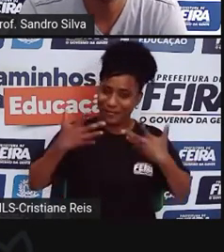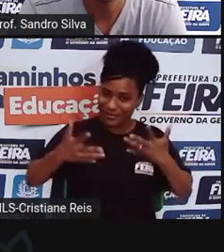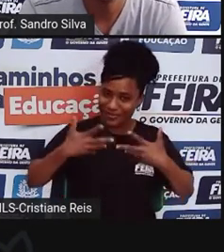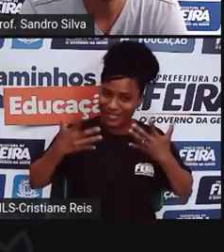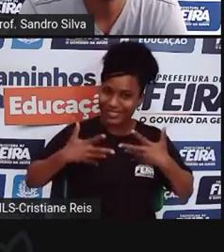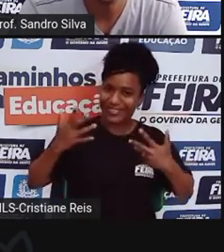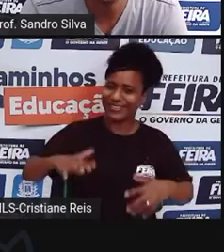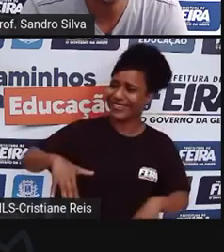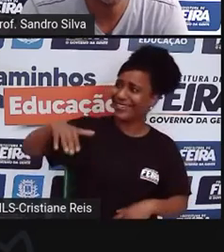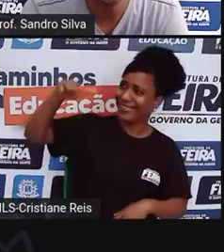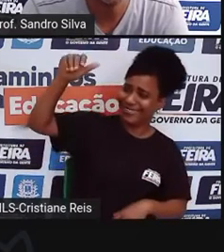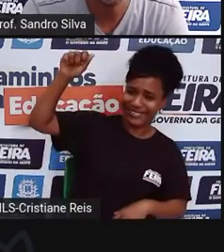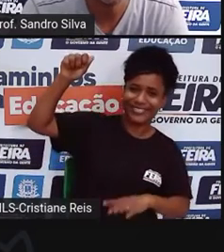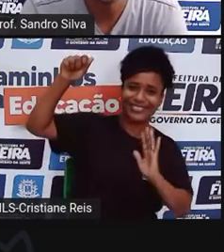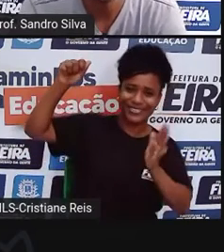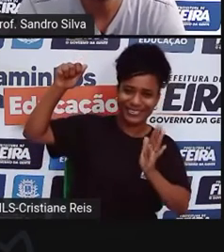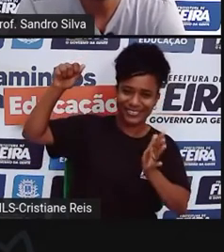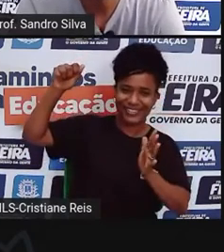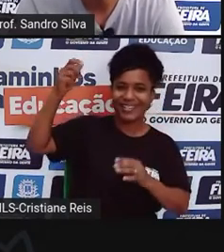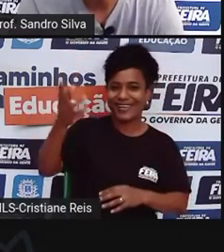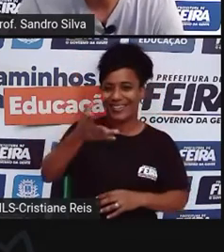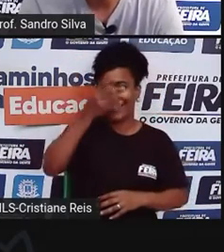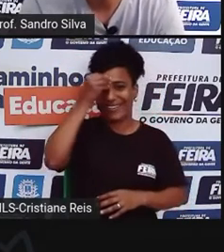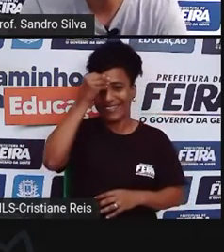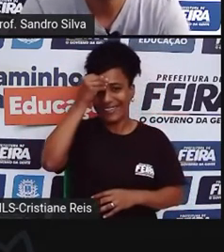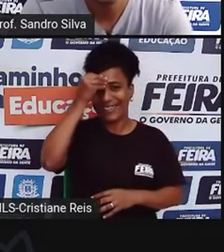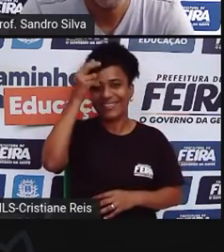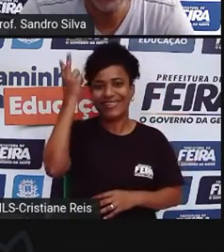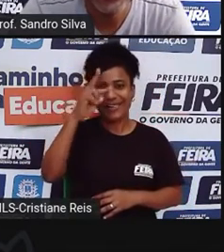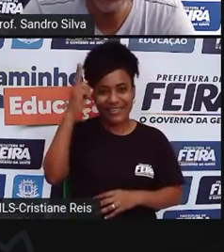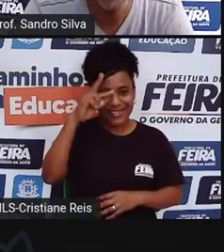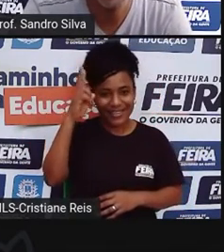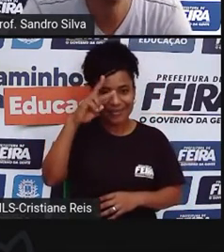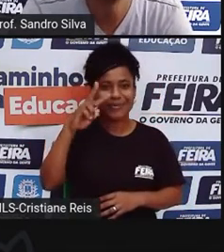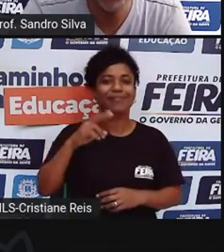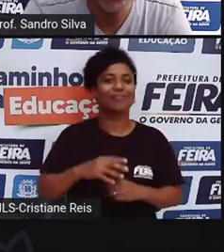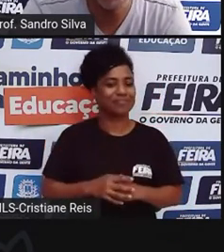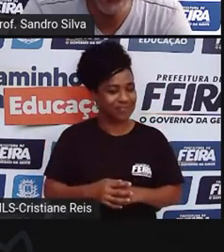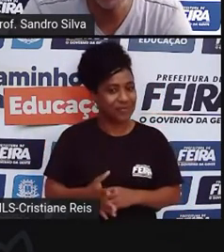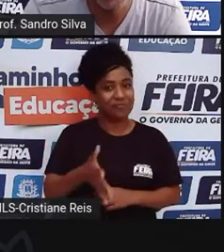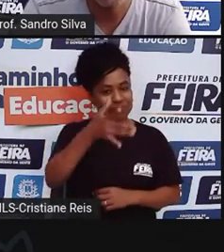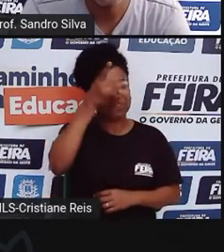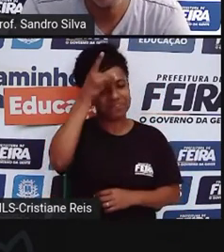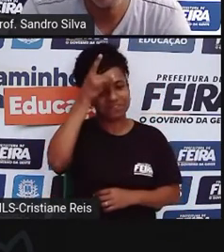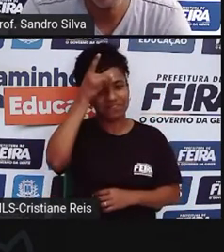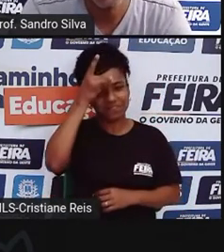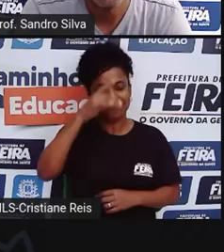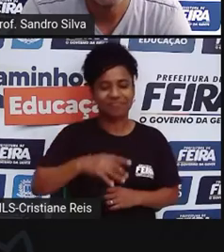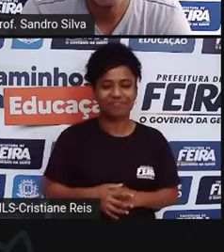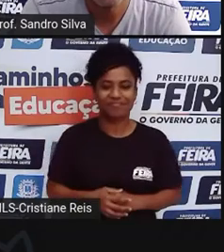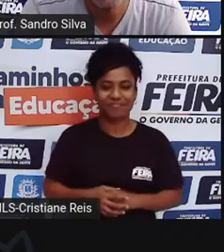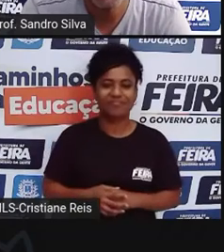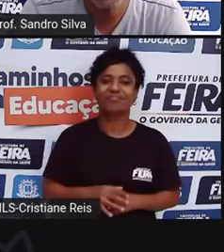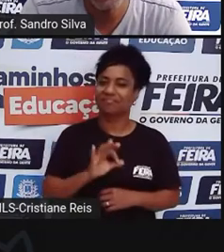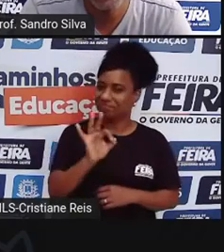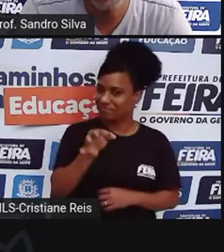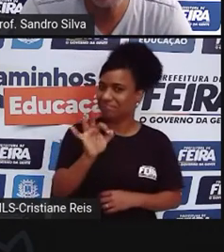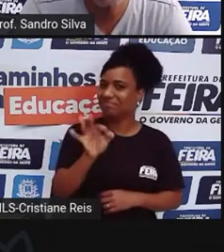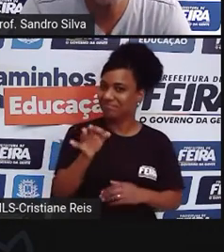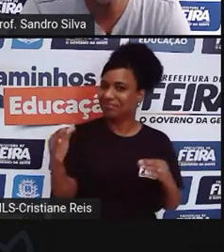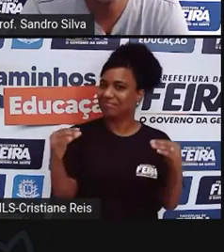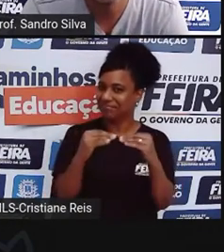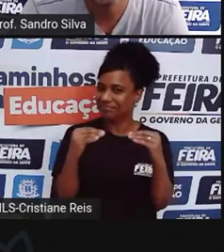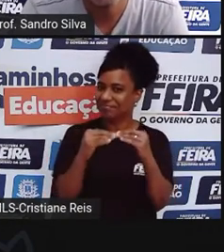né? Mas a gente teve que se fantasiar e teve que dançar. E ficou na memória, né? Então, assim, concordo contigo. Foi um